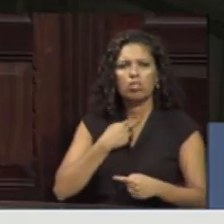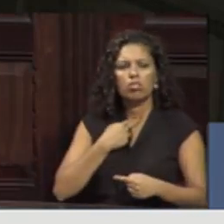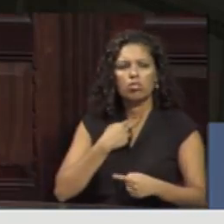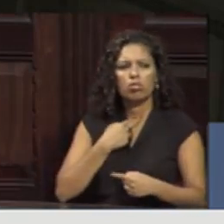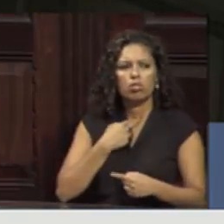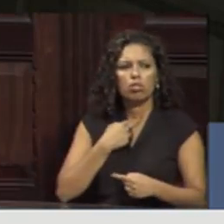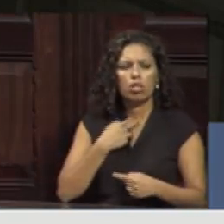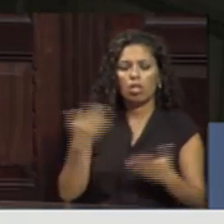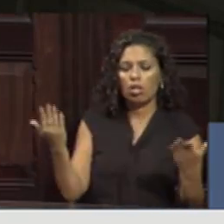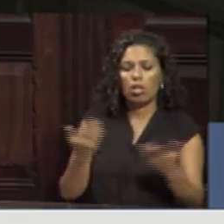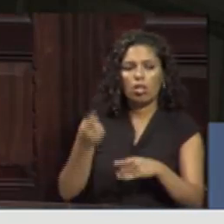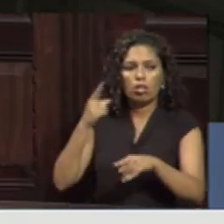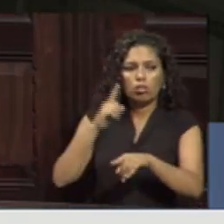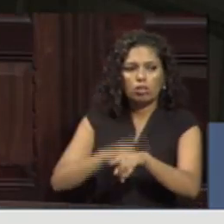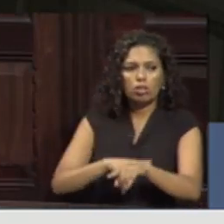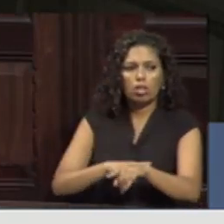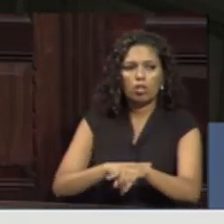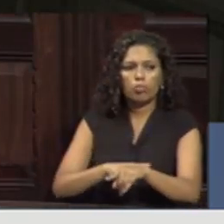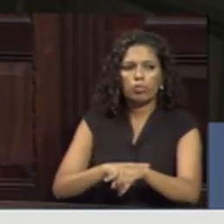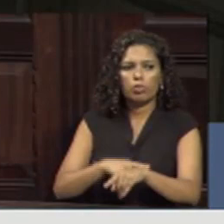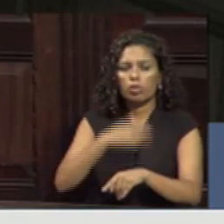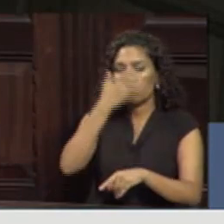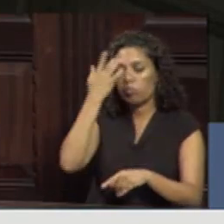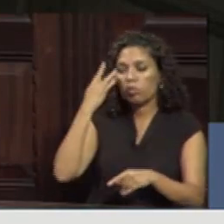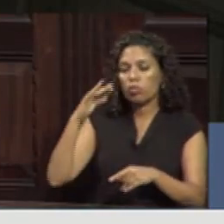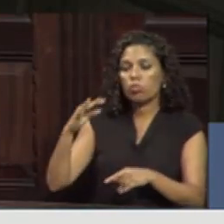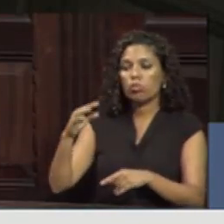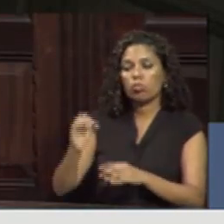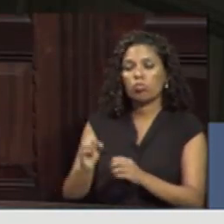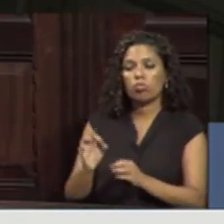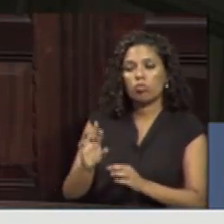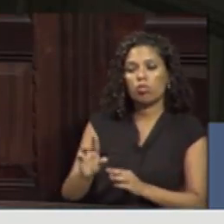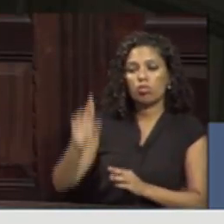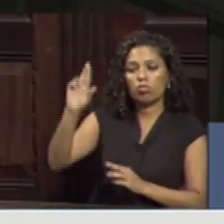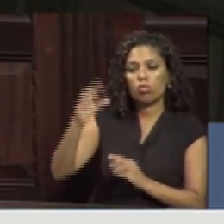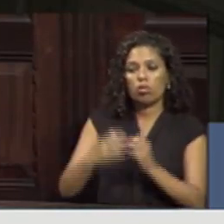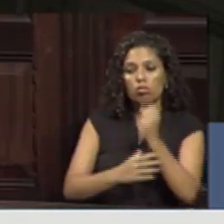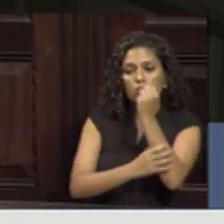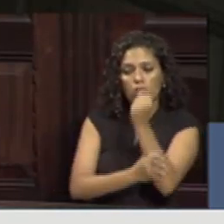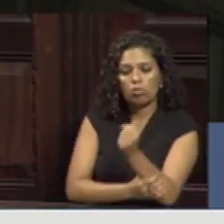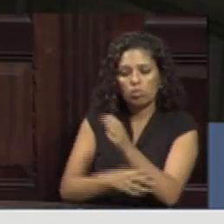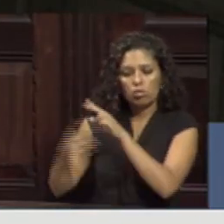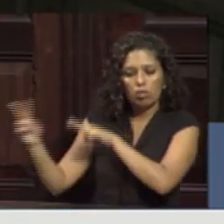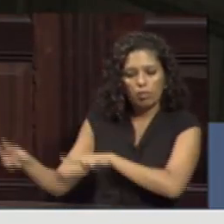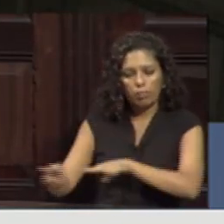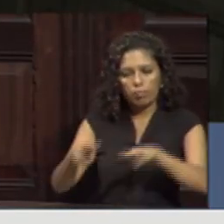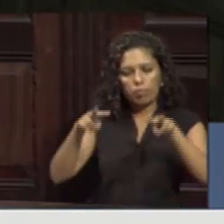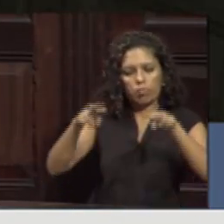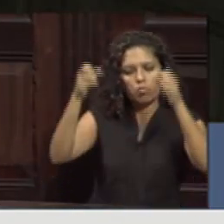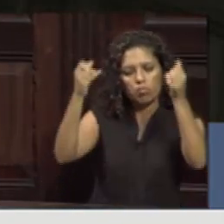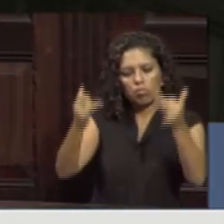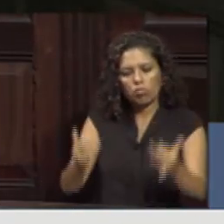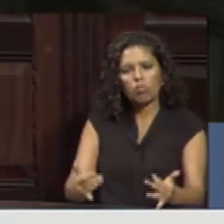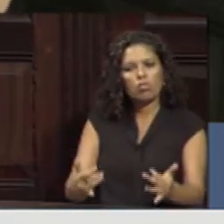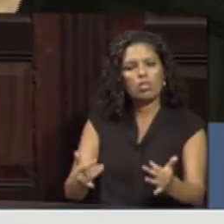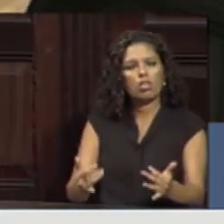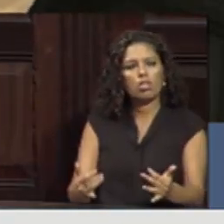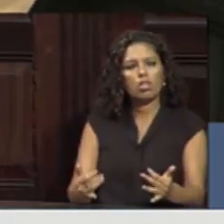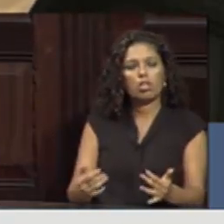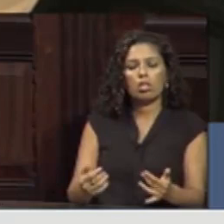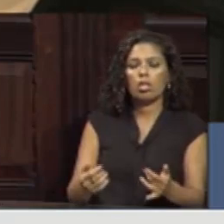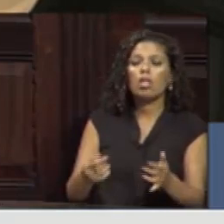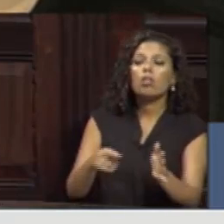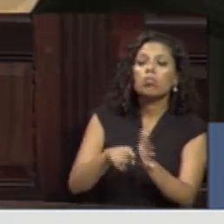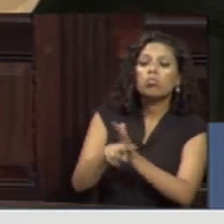avizinhando. Está na hora das autoridades virem a público e disserem de maneira clara como vai ser feita essa